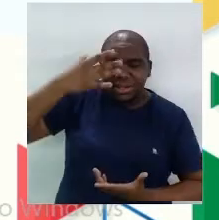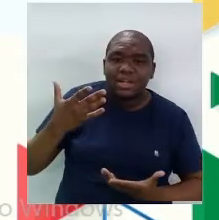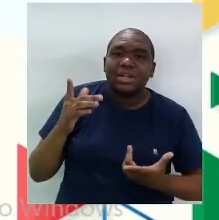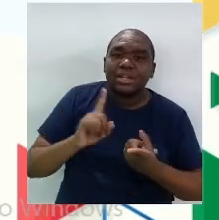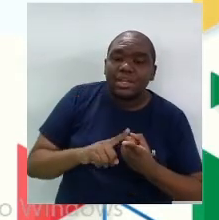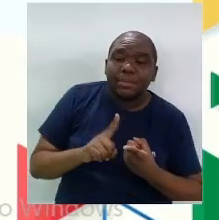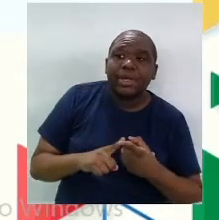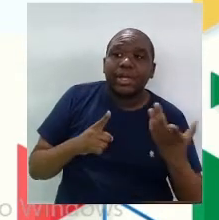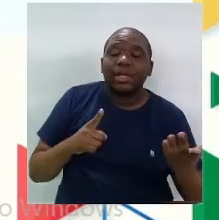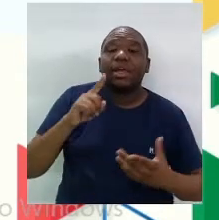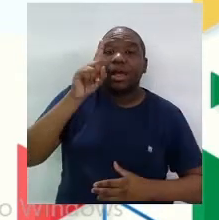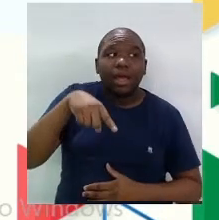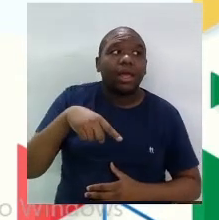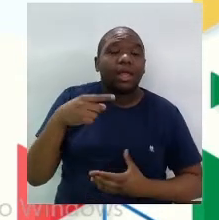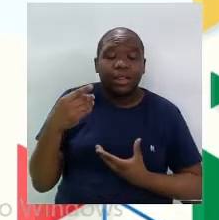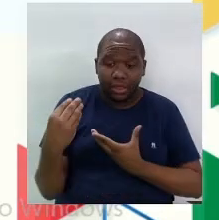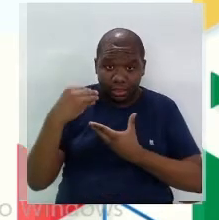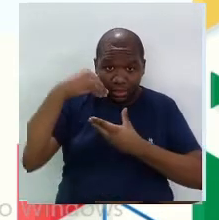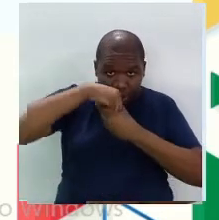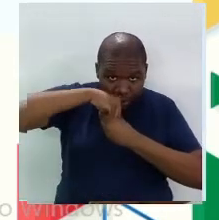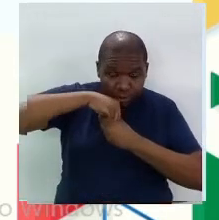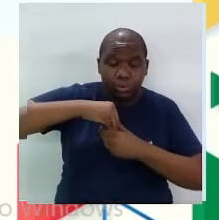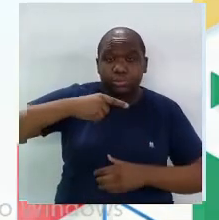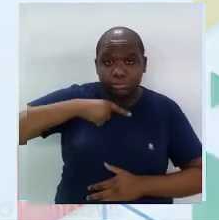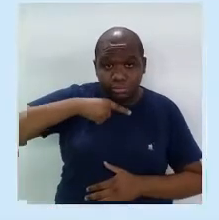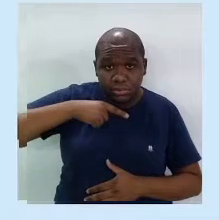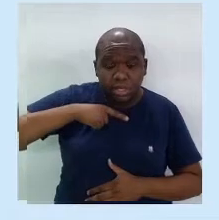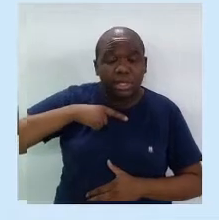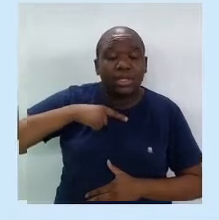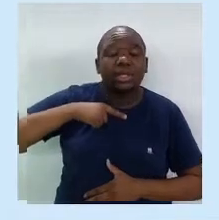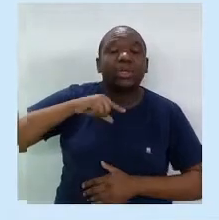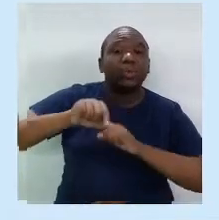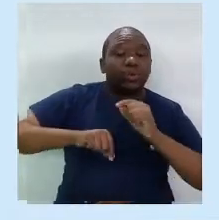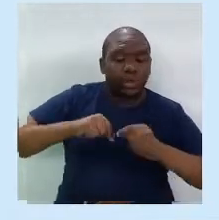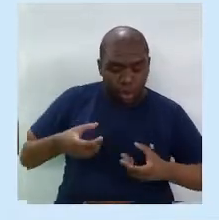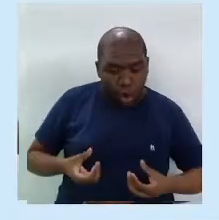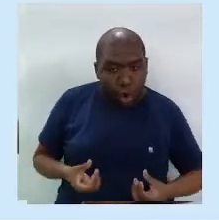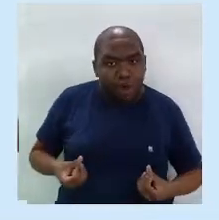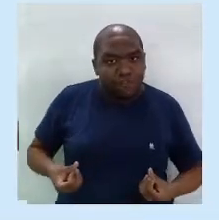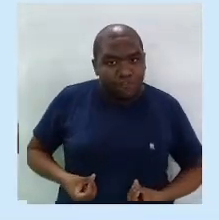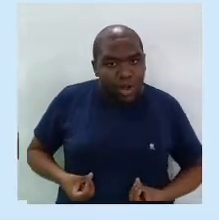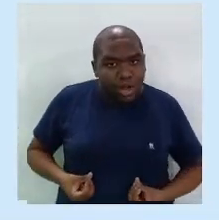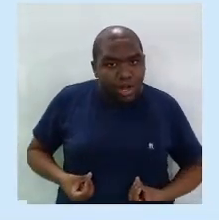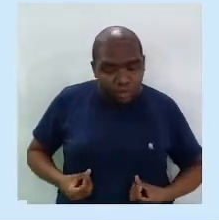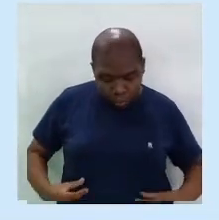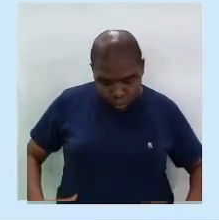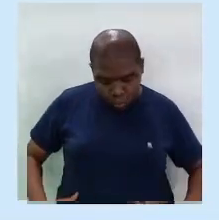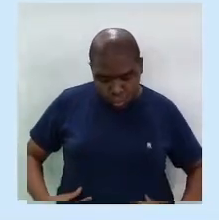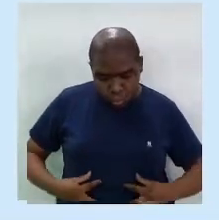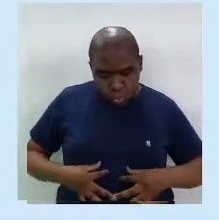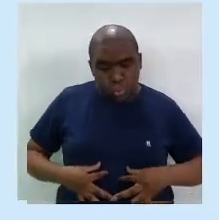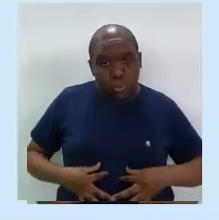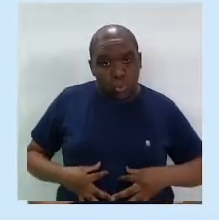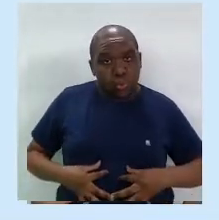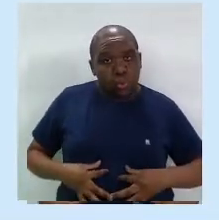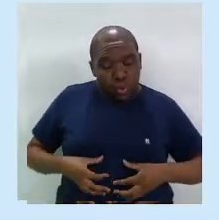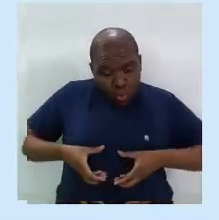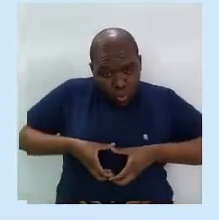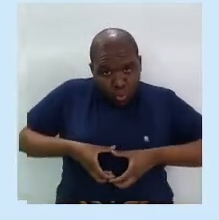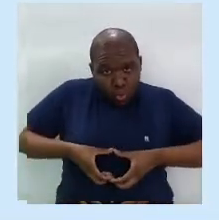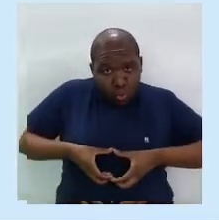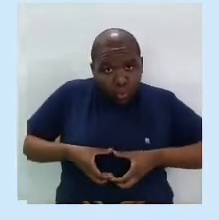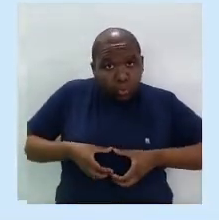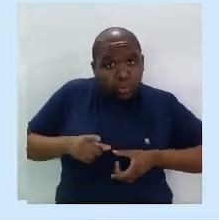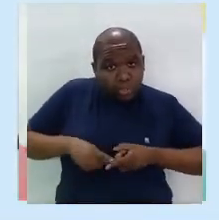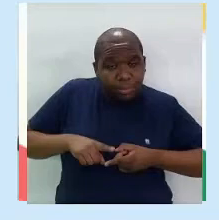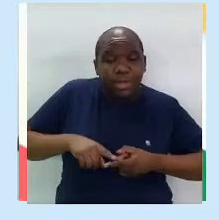vagina. Já os órgãos que são internos, eles vão incluir os ovários, as tubas uterinas,